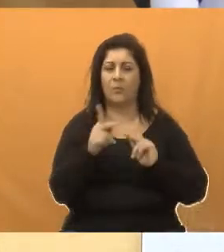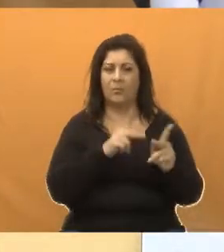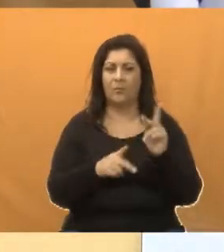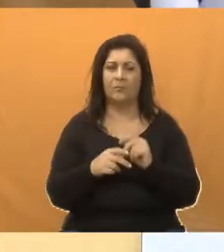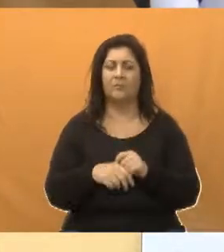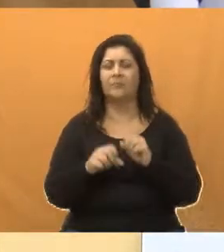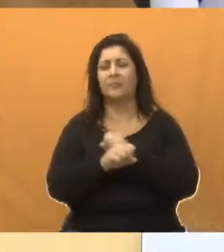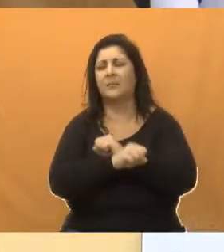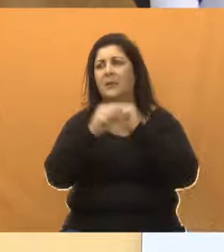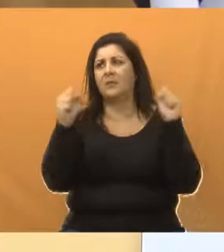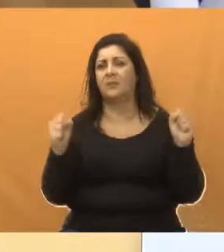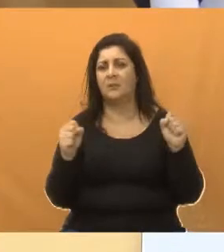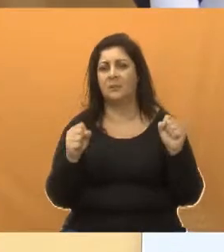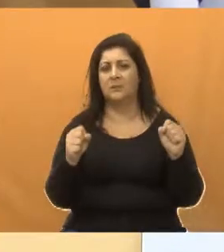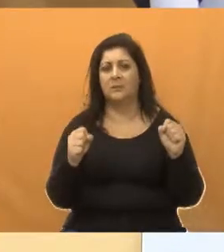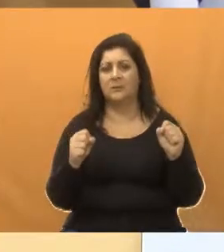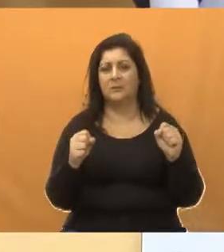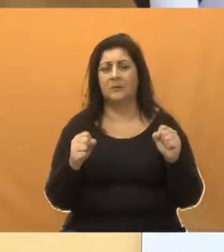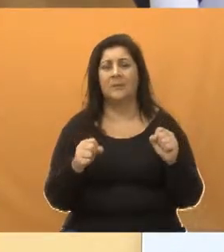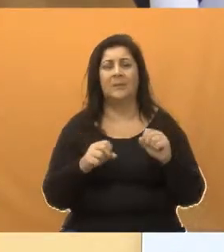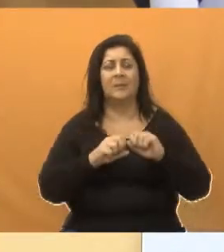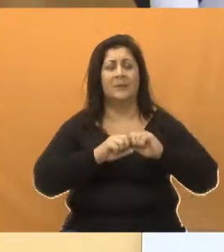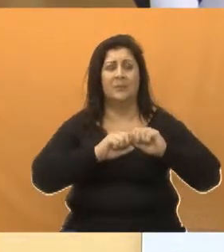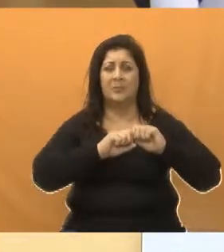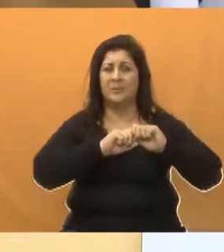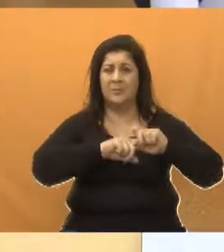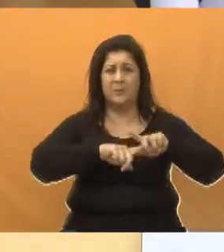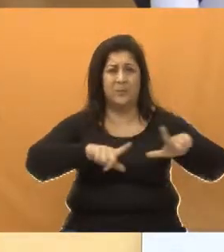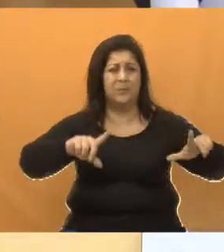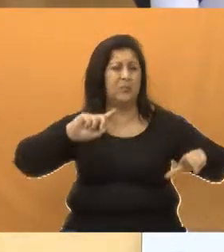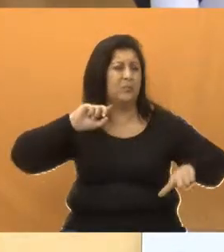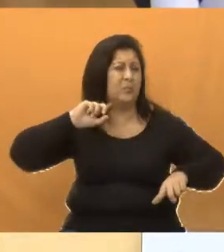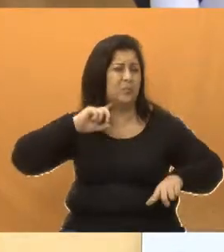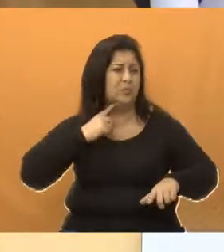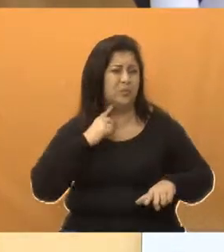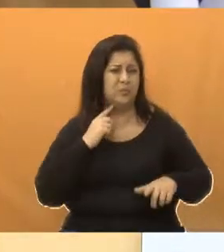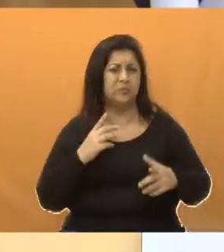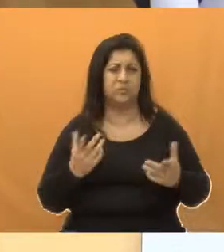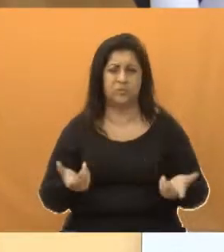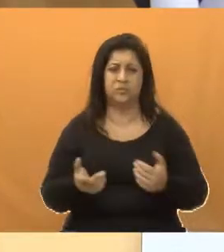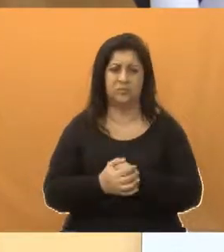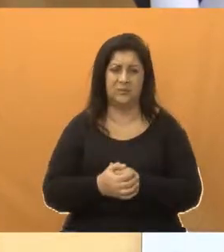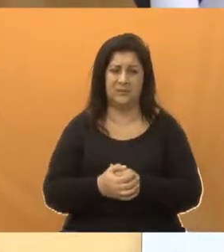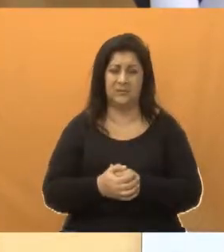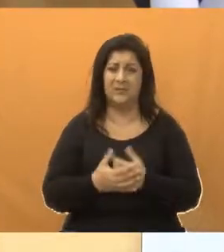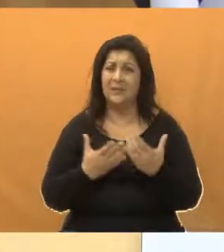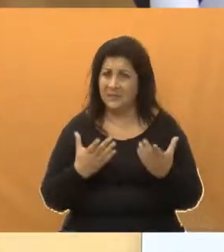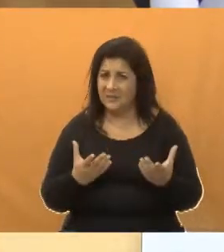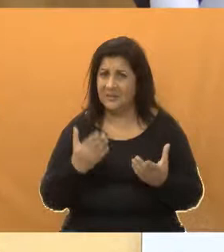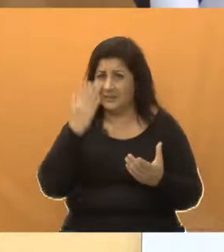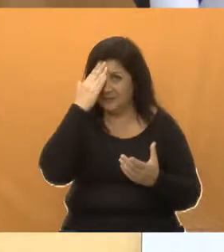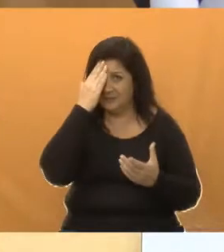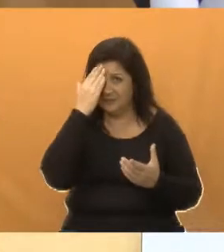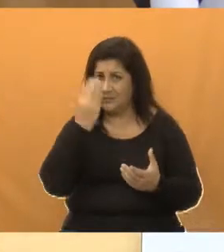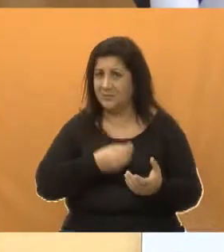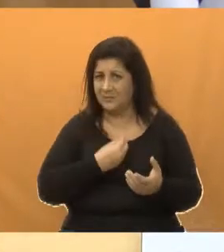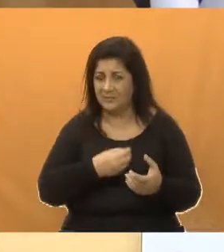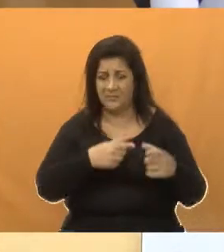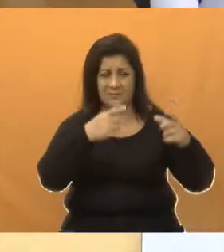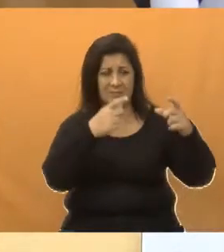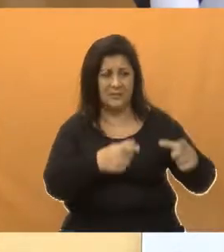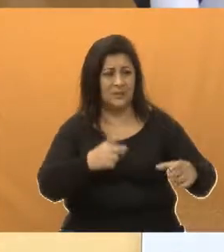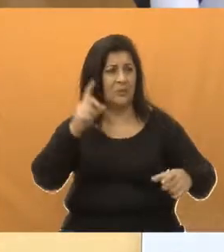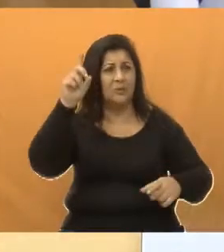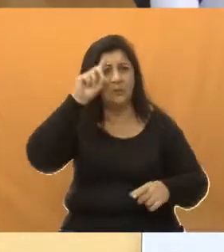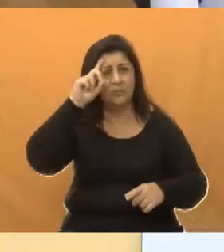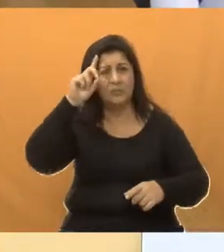acordam encontram a céu aberto o esgoto, né? Sabe o que é viver num bairro assim? Encontrar todo